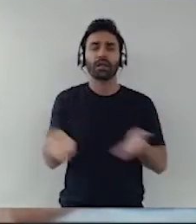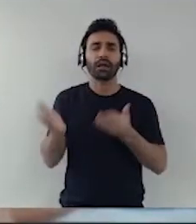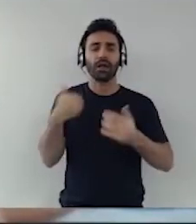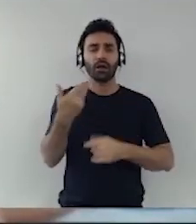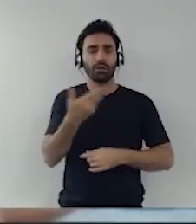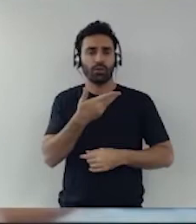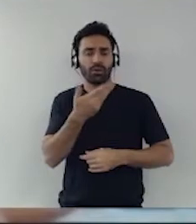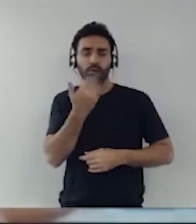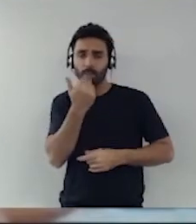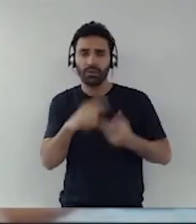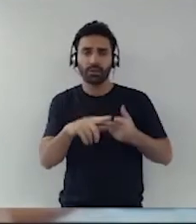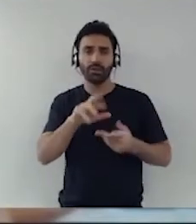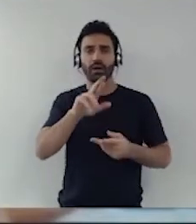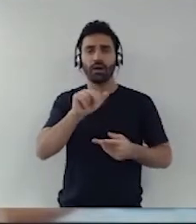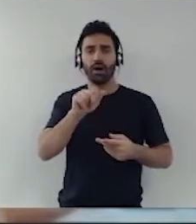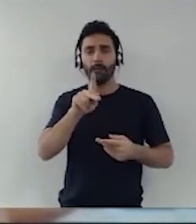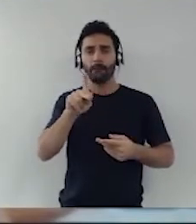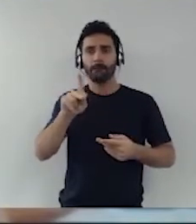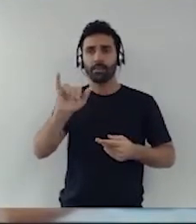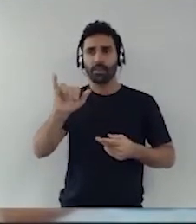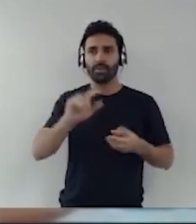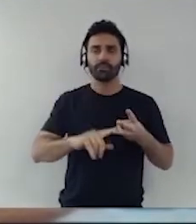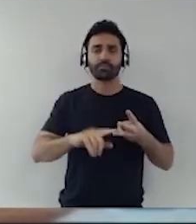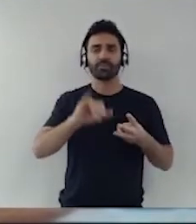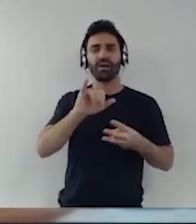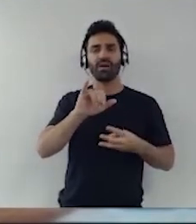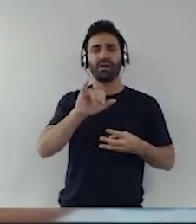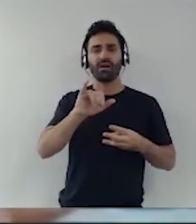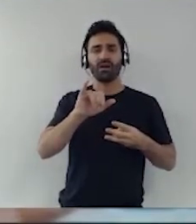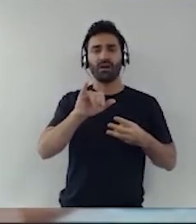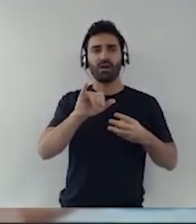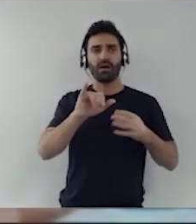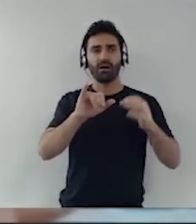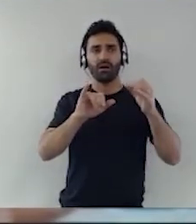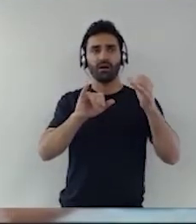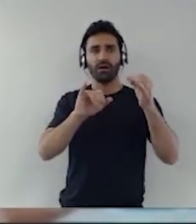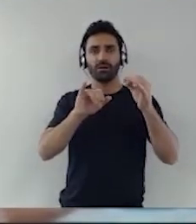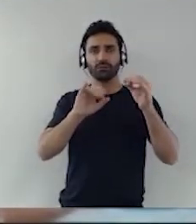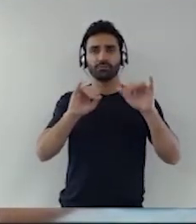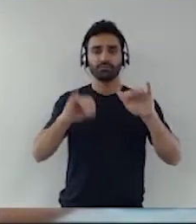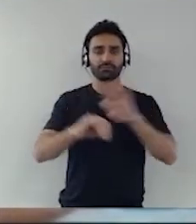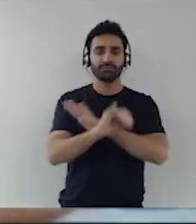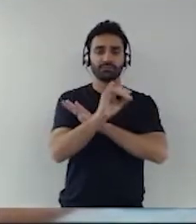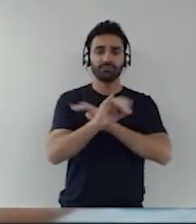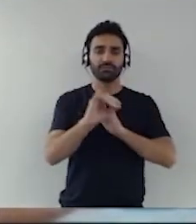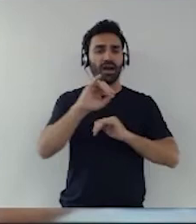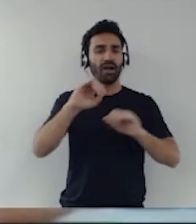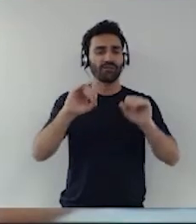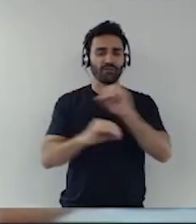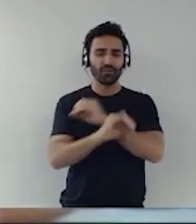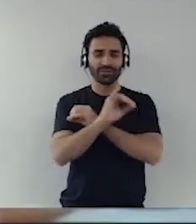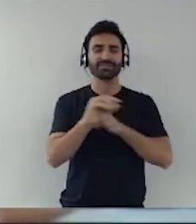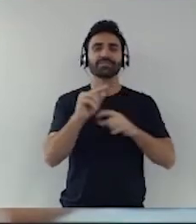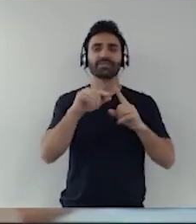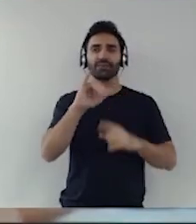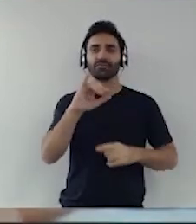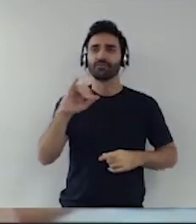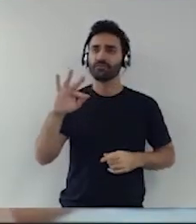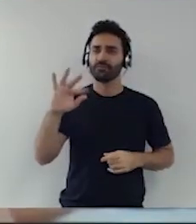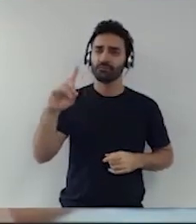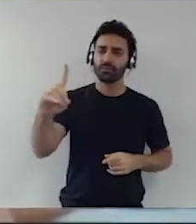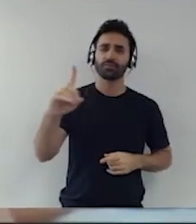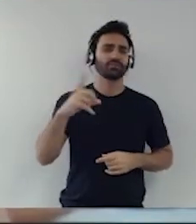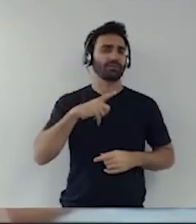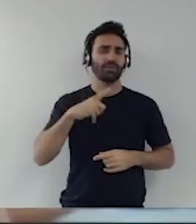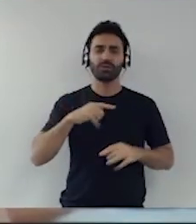de Rappi, iFood, todos esses, né? Uber. Então, há um movimento forte